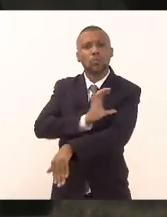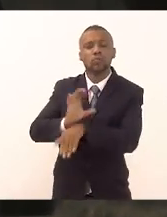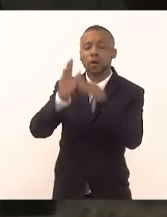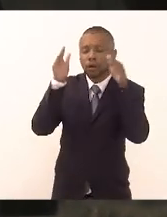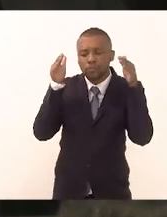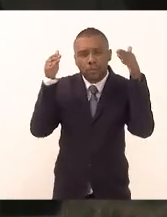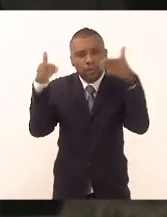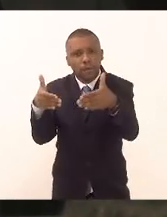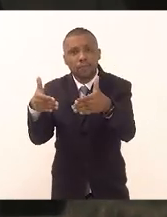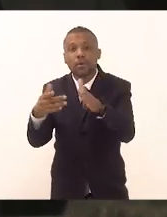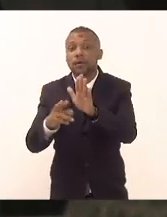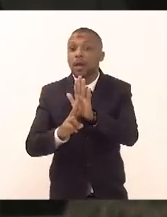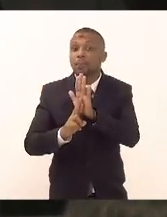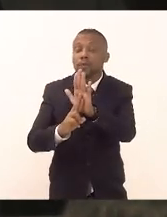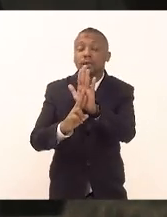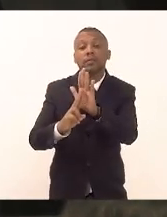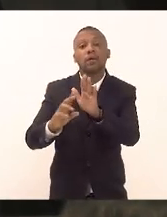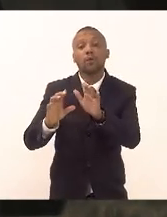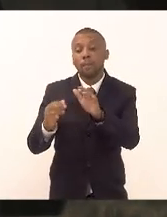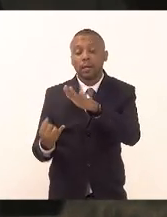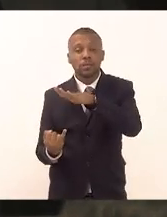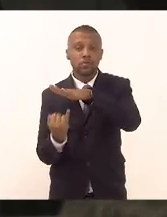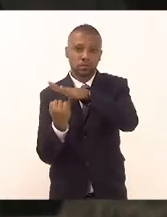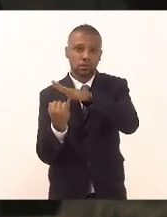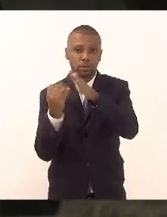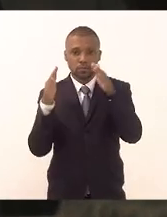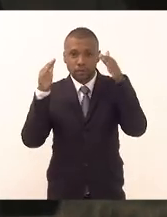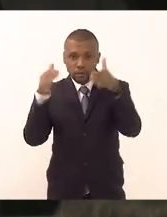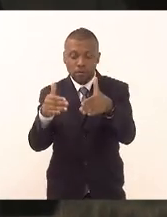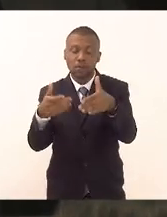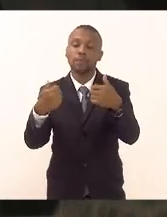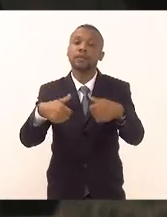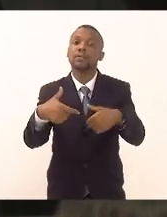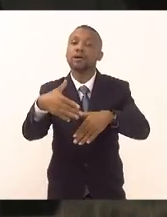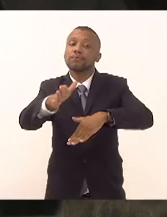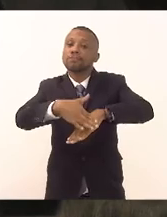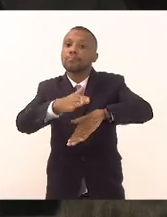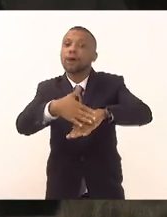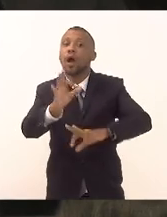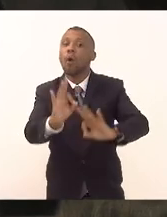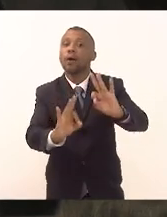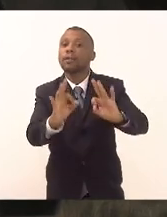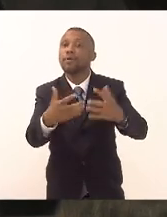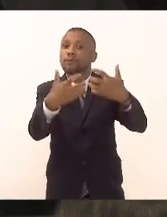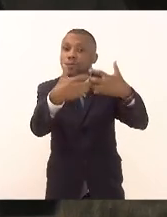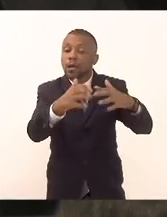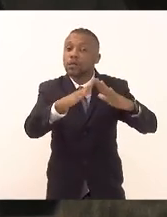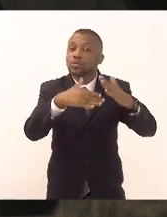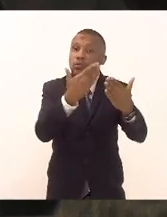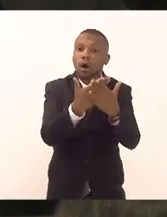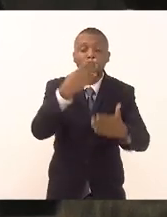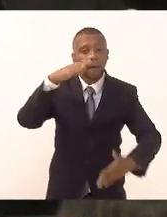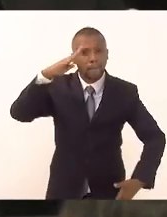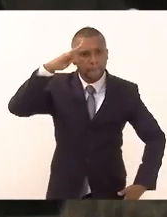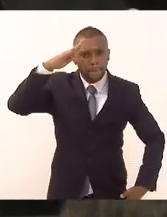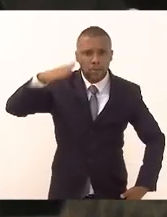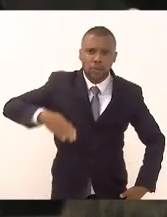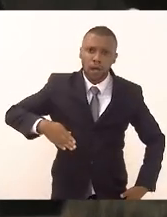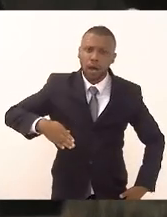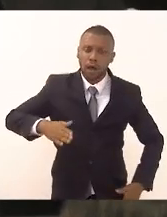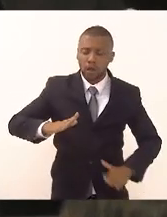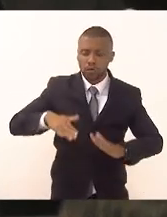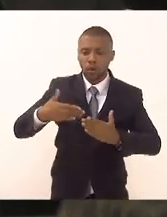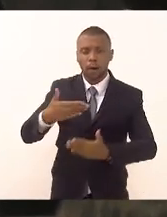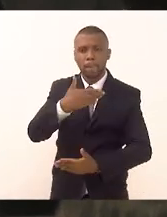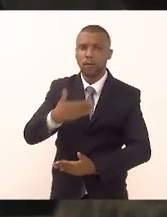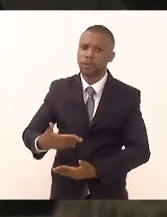que representa uma corporação específica, devem prevalecer e organizar o funcionamento de escolas militares, não de escolas públicas,